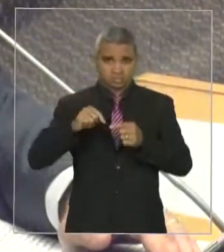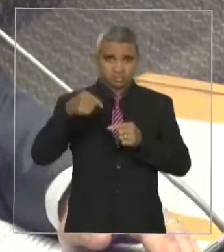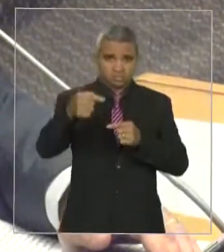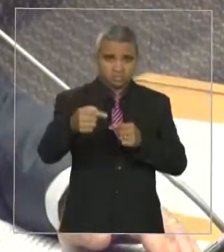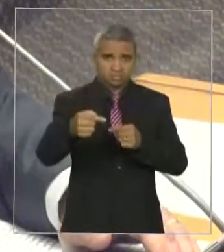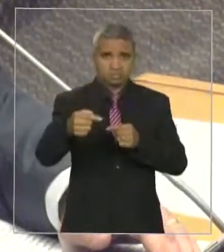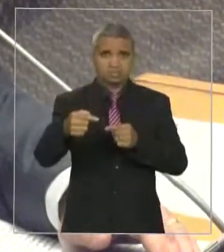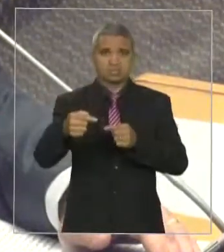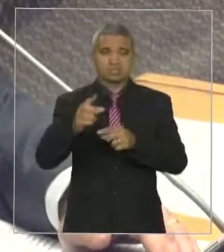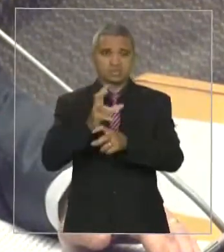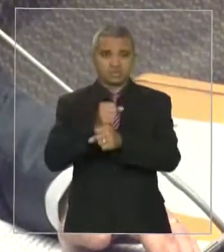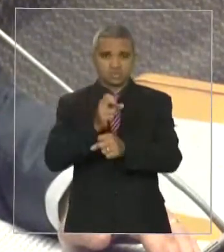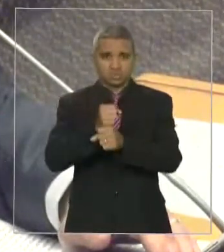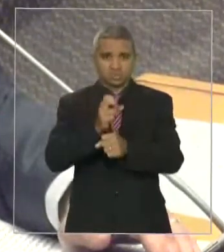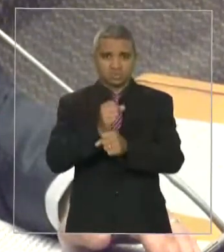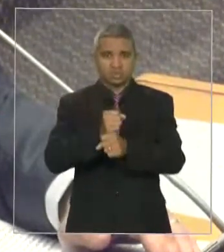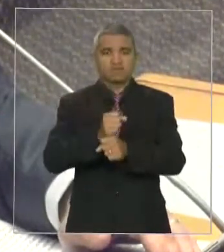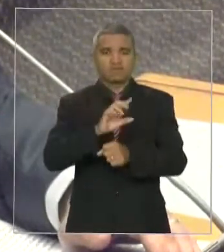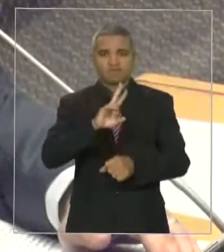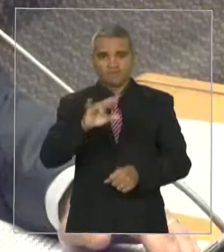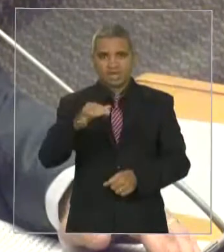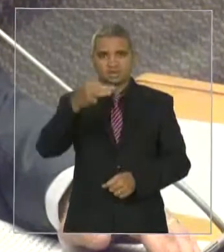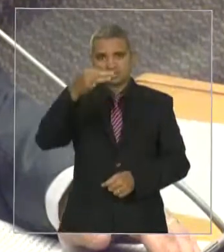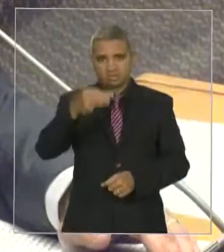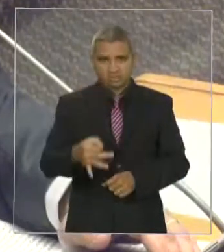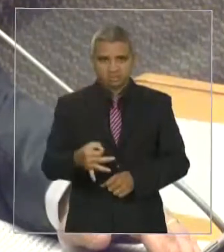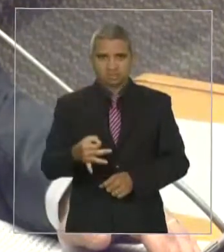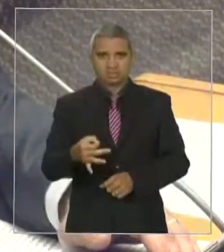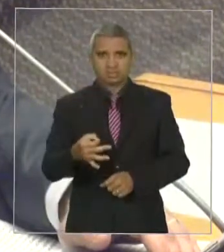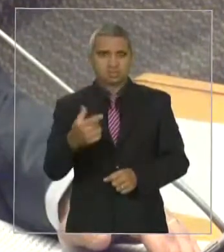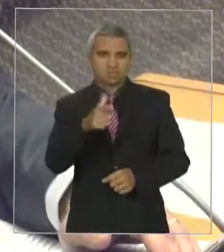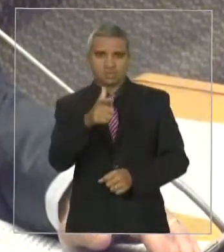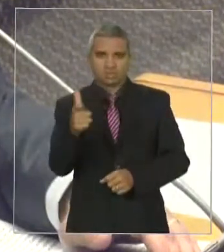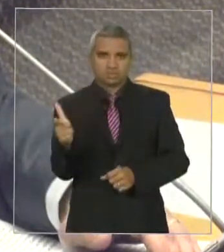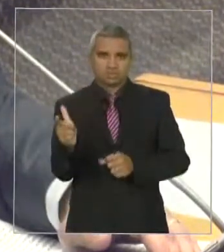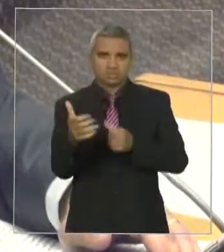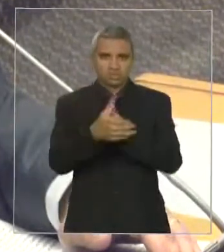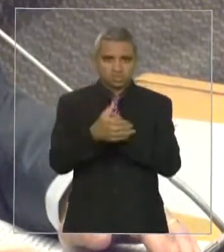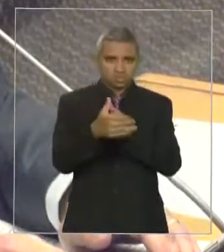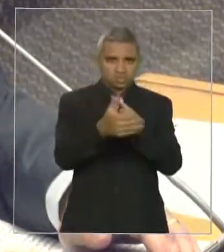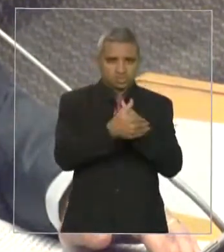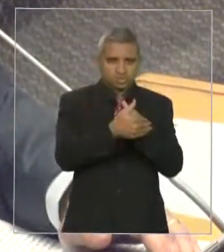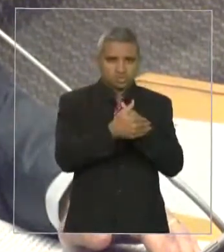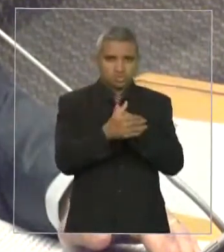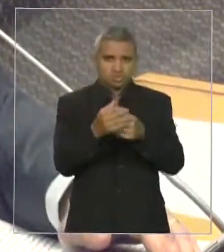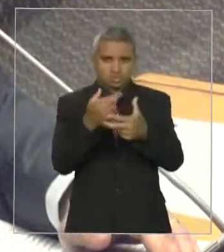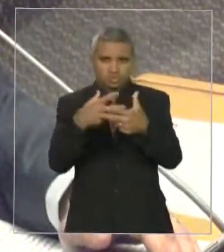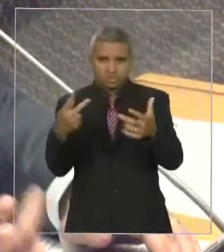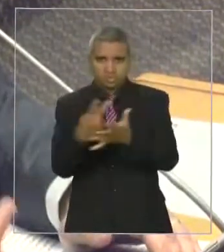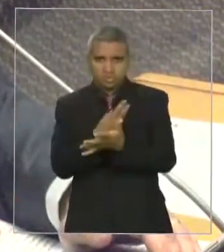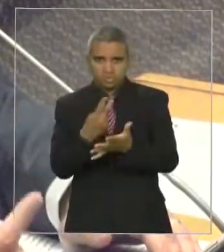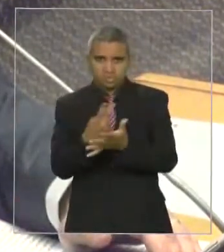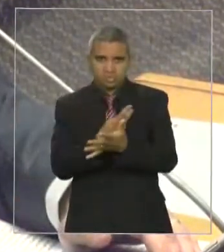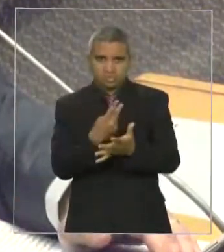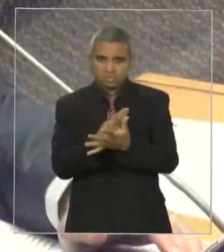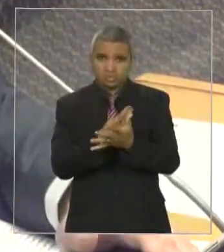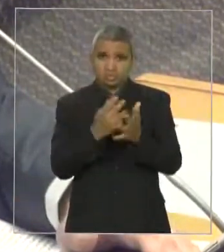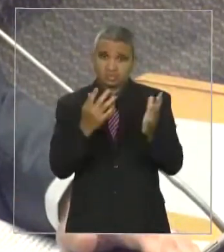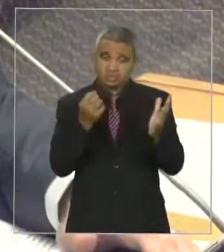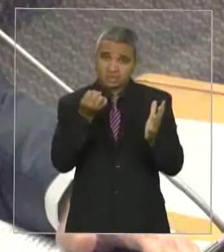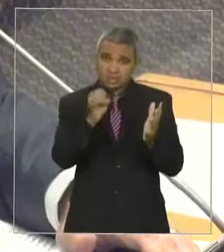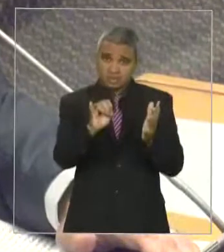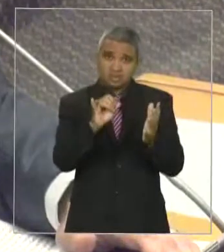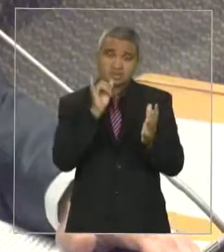certeza, porque nesse governo não existe ilicitude. E os deslizes que possam ser